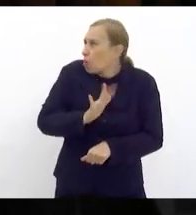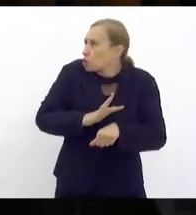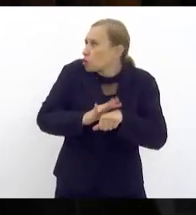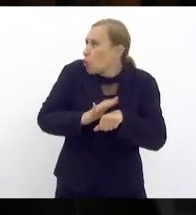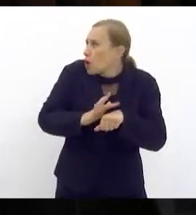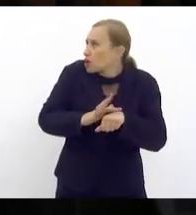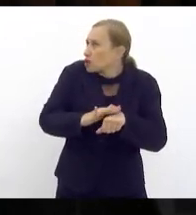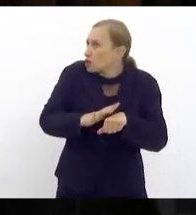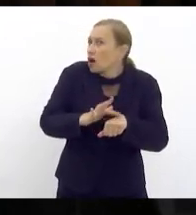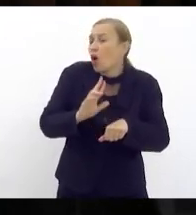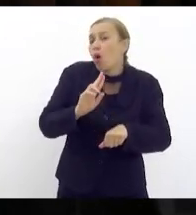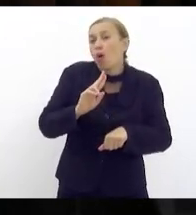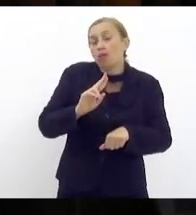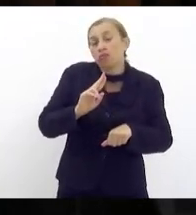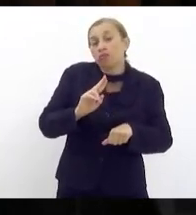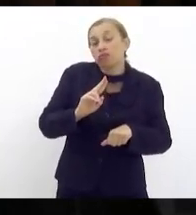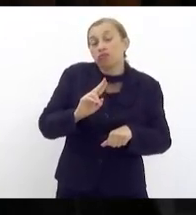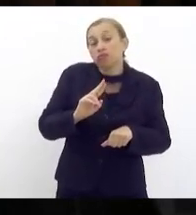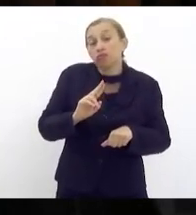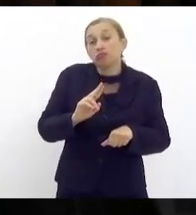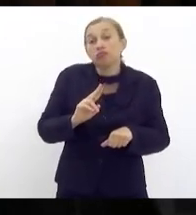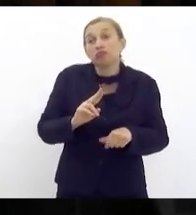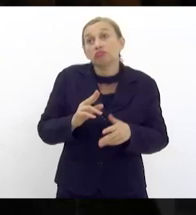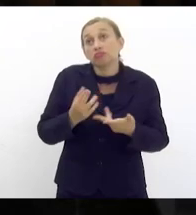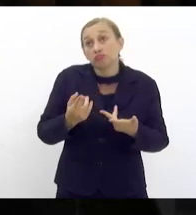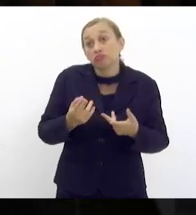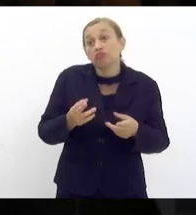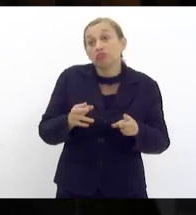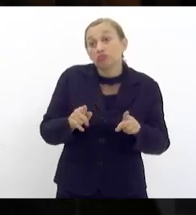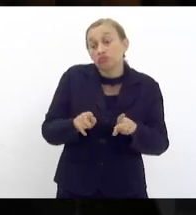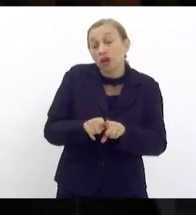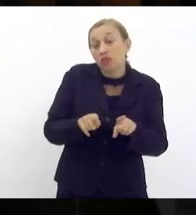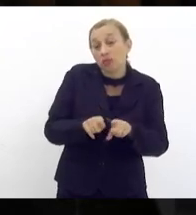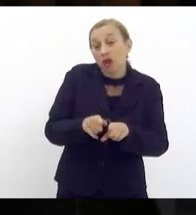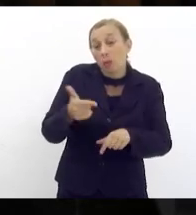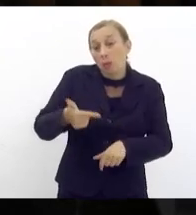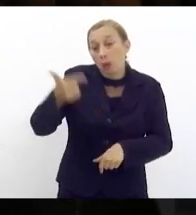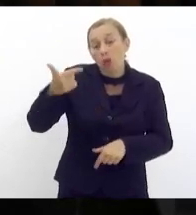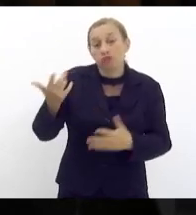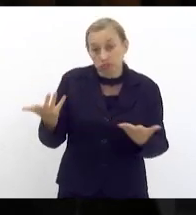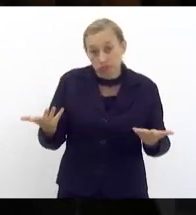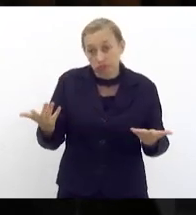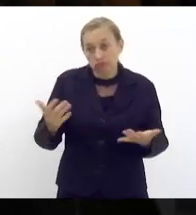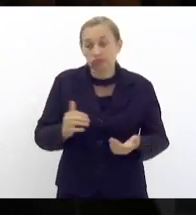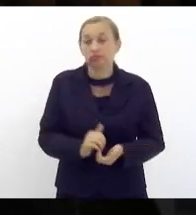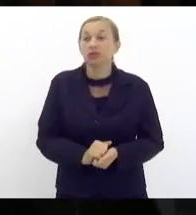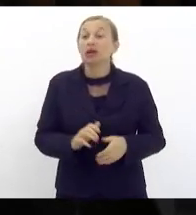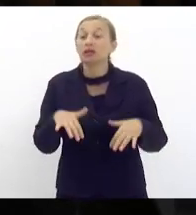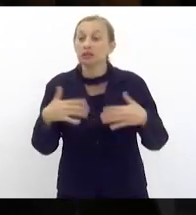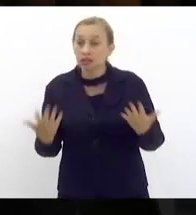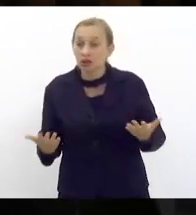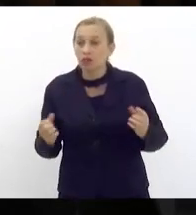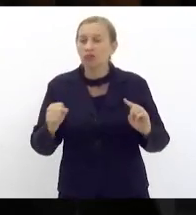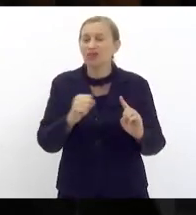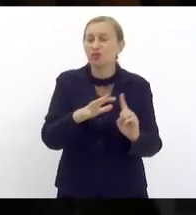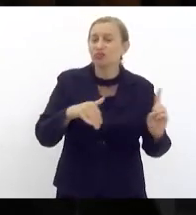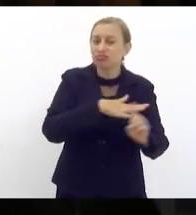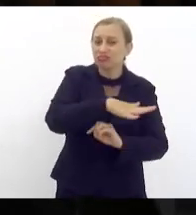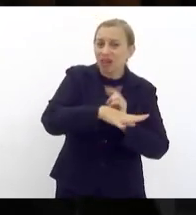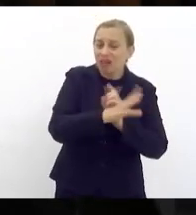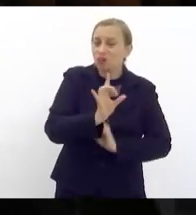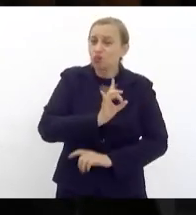natural por fatos extraordinários Então essa Sociedade do